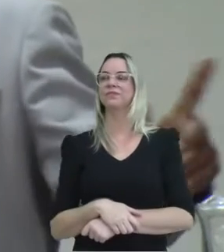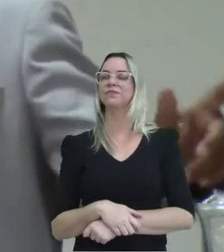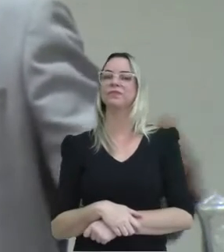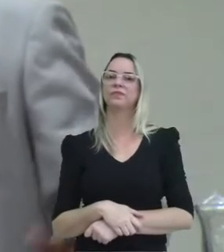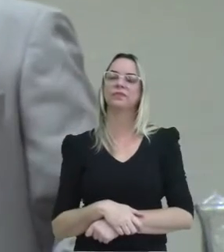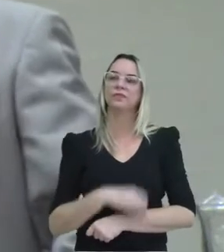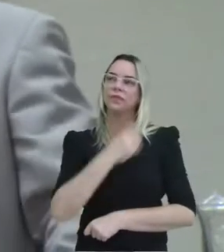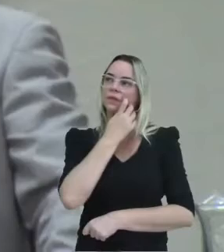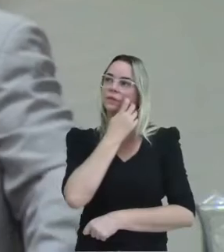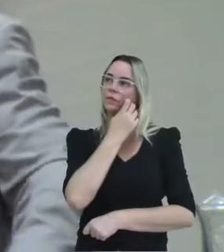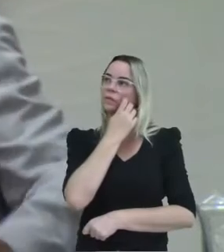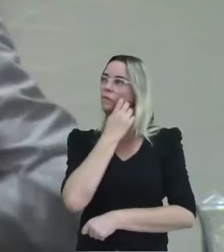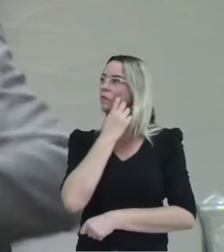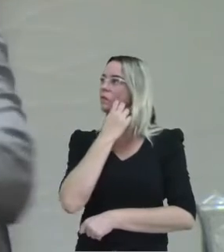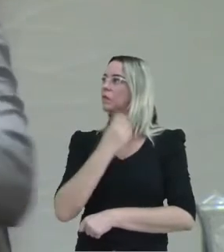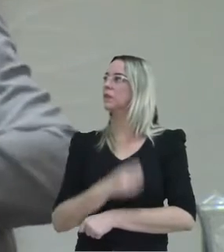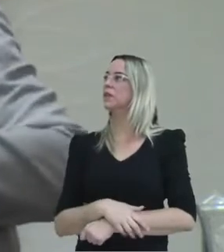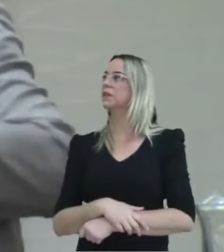Concedo.